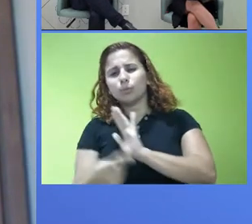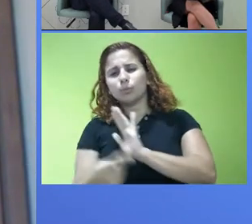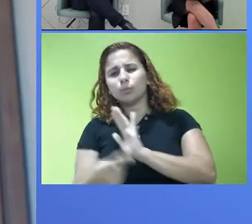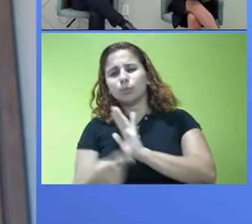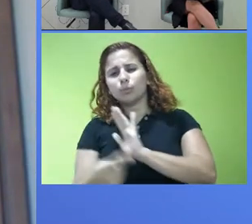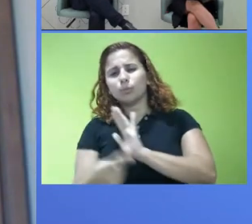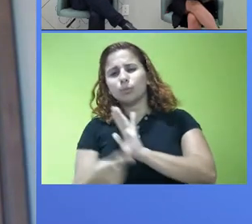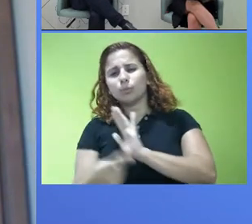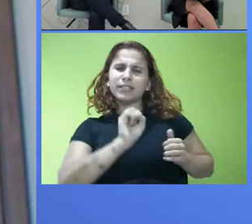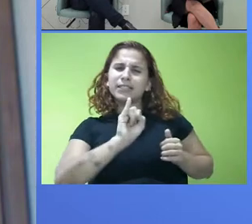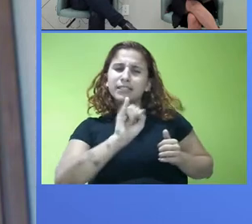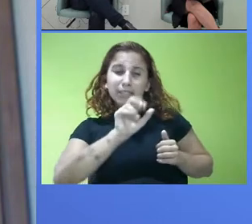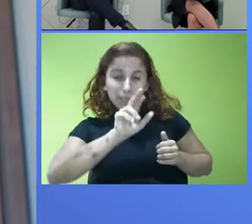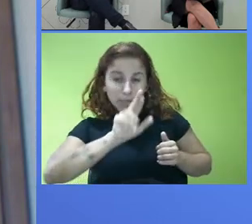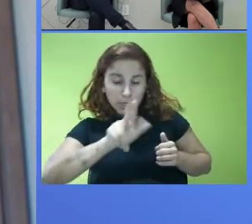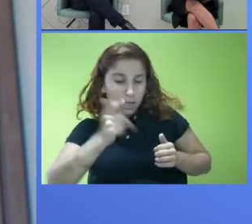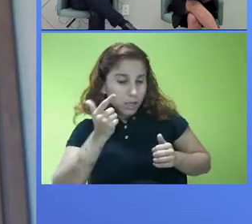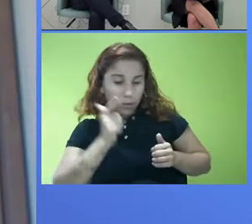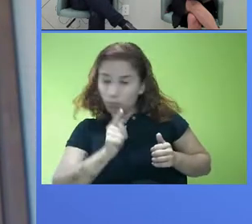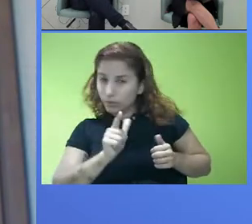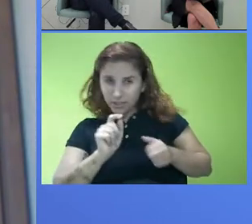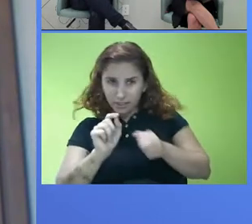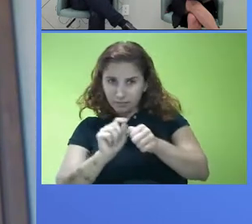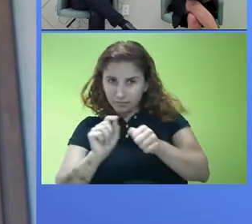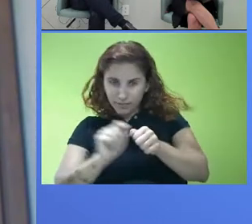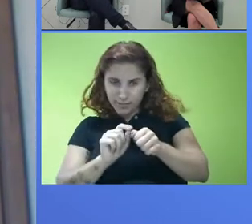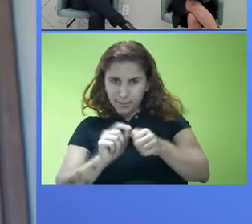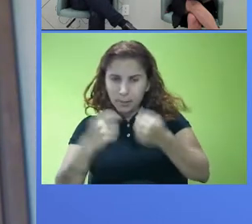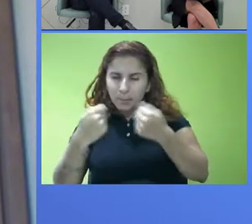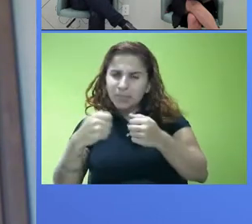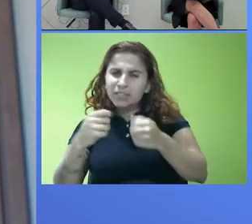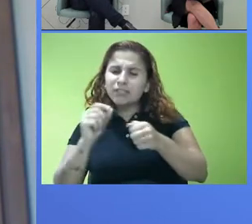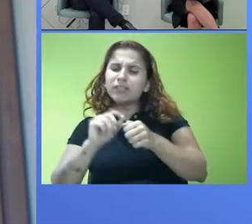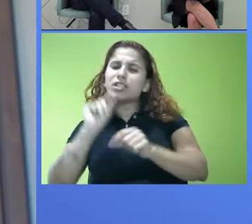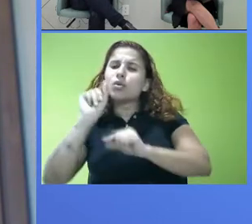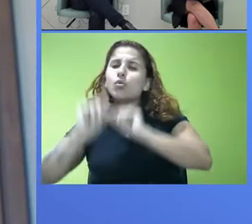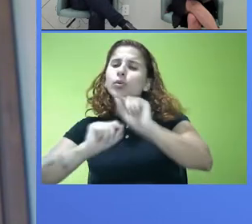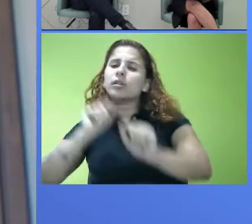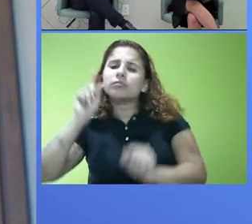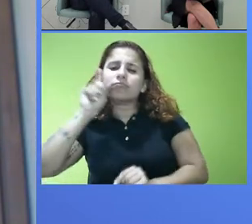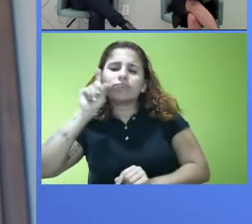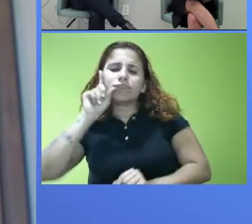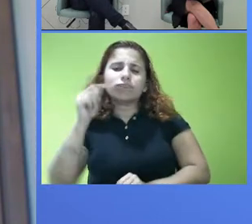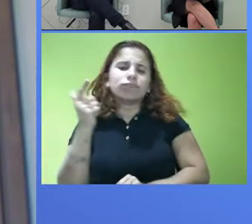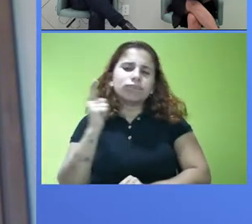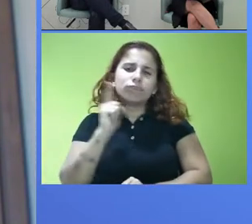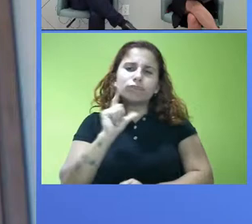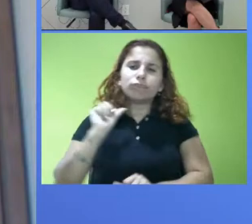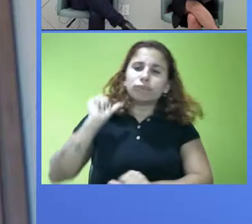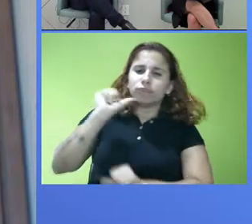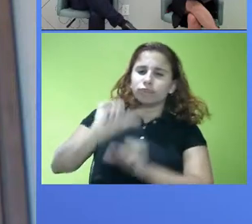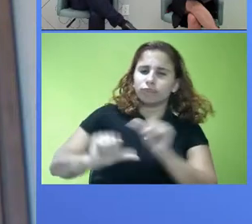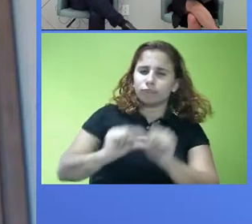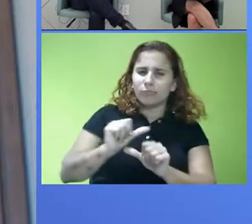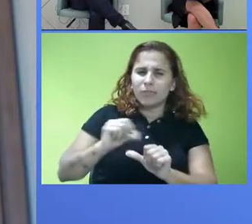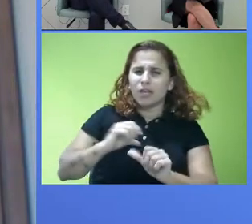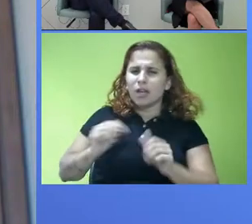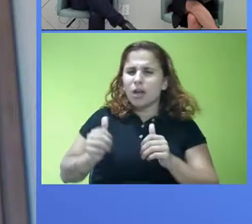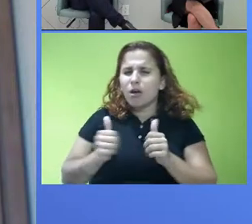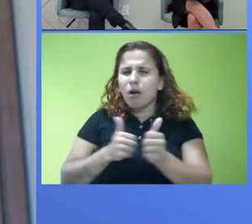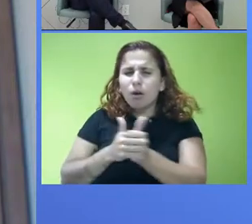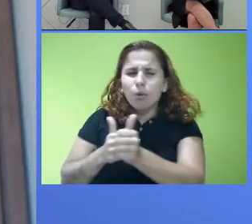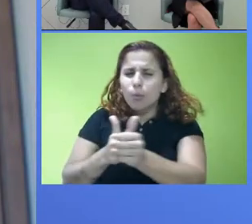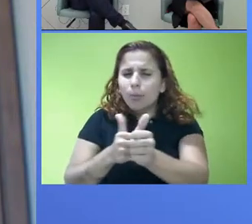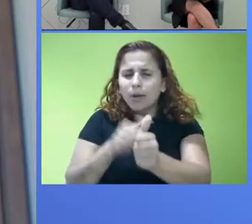que talvez pudesse ser feito aqui já no cotidiano de acompanhamento desses usuários, né? Eu conversava com a Nara